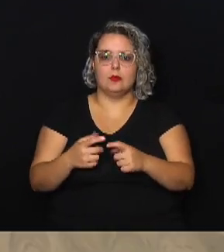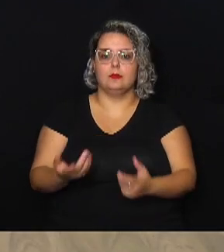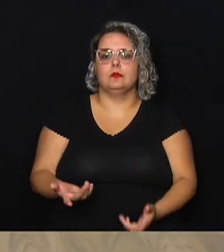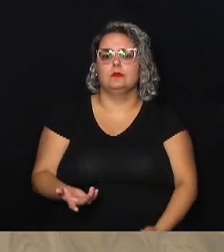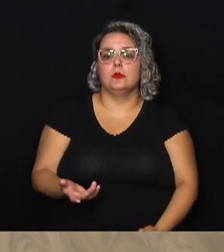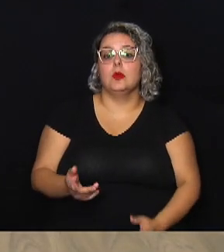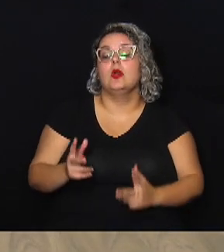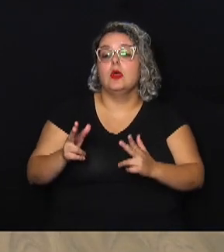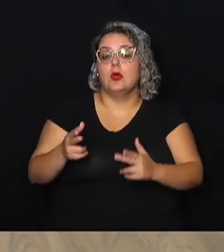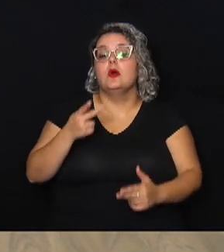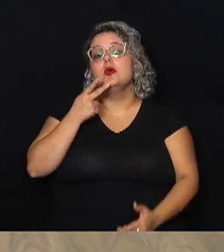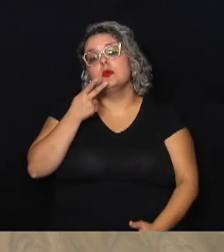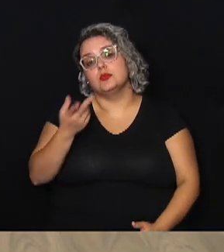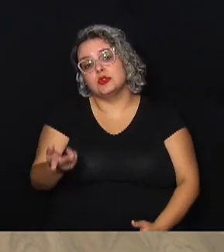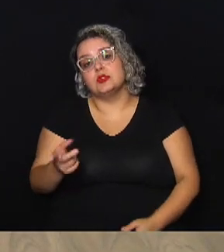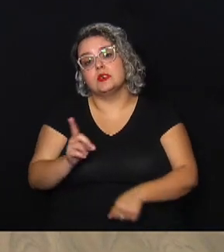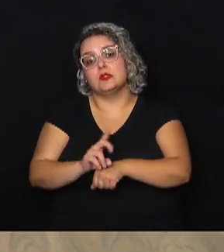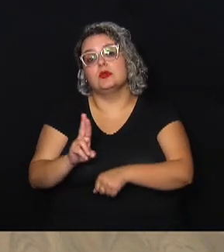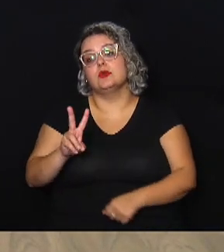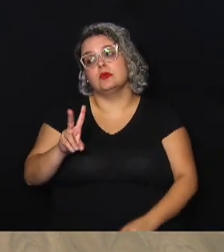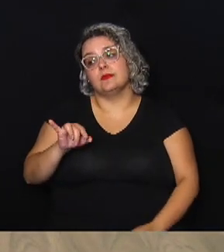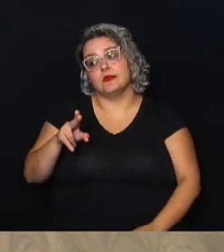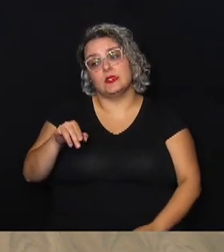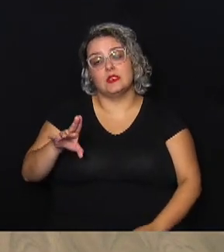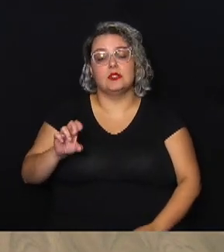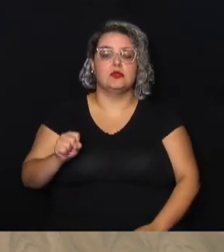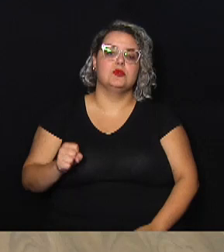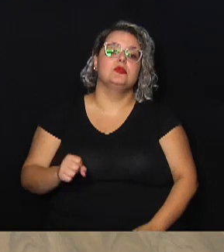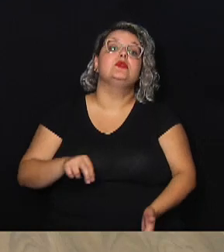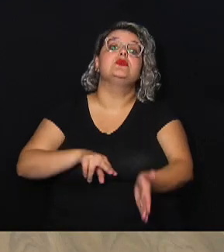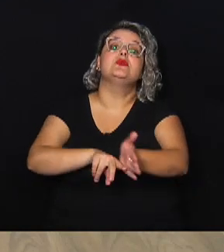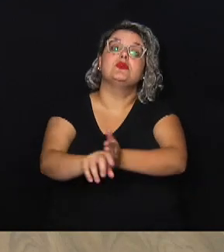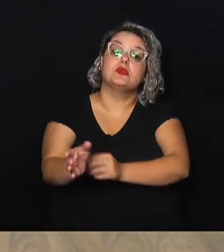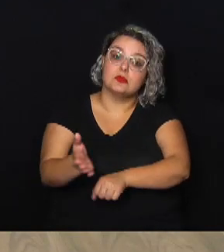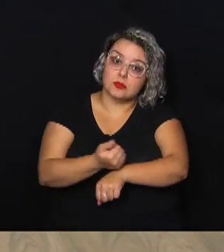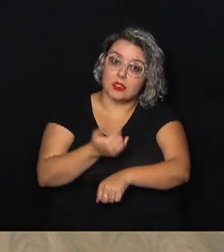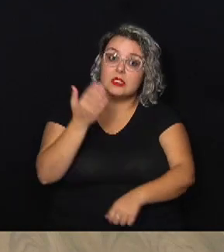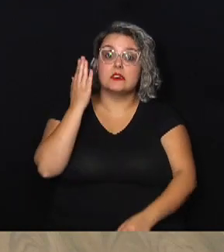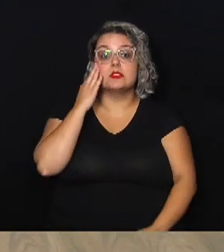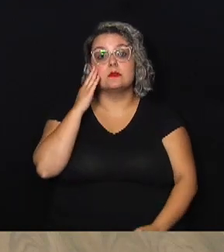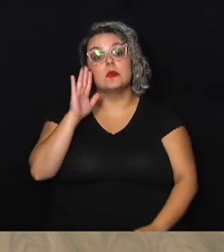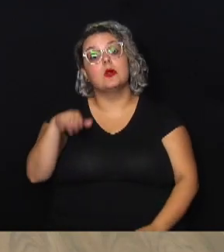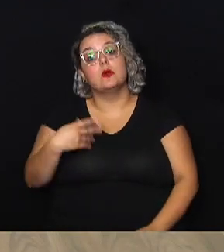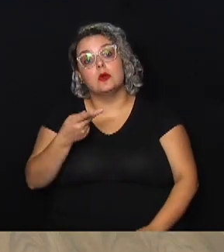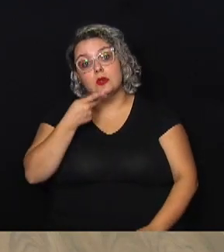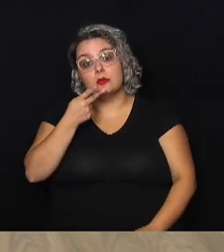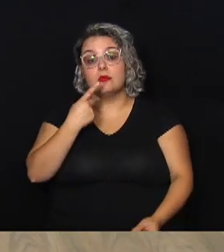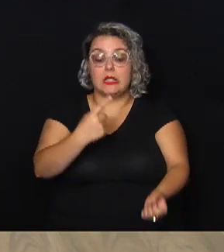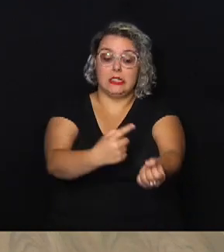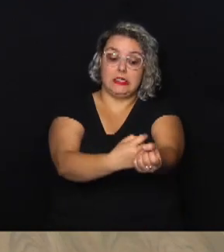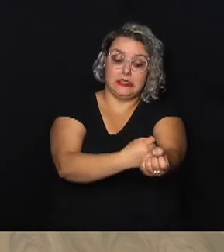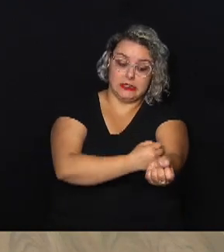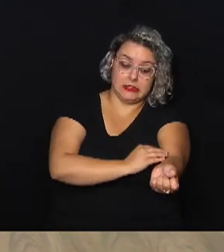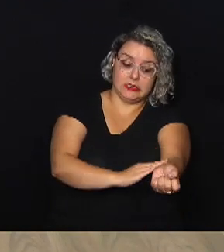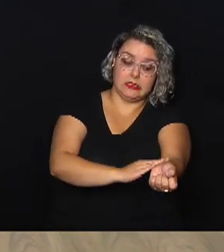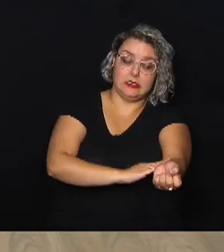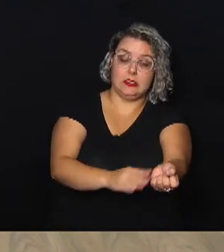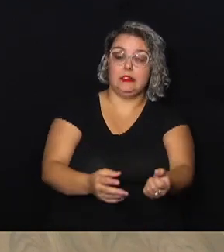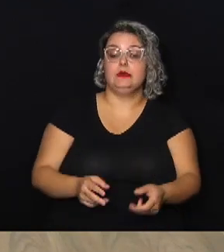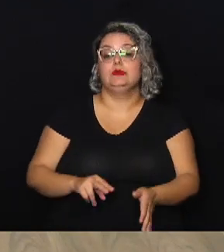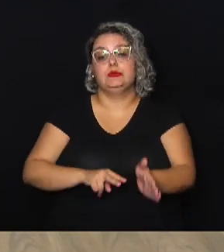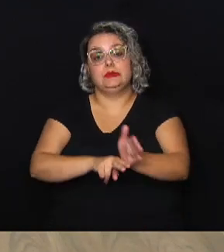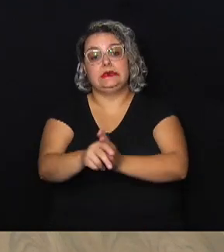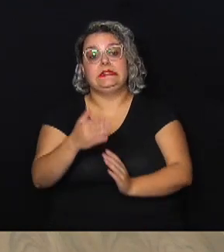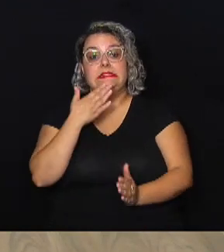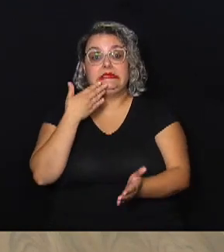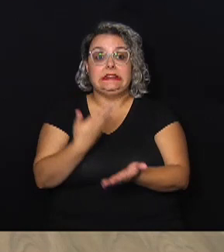a gente disse aqui, né, doutor Vinícius, diagnóstico precoce, né, a gente sabe, quando se fala em leucemia, um diagnóstico desse